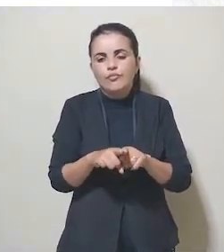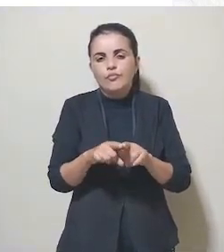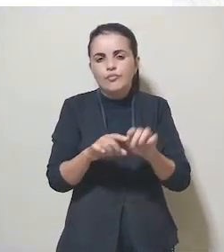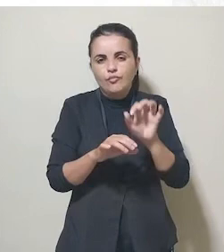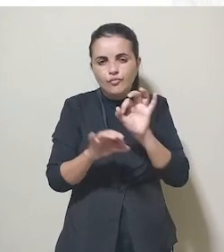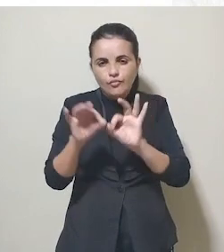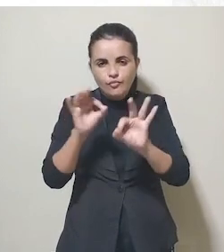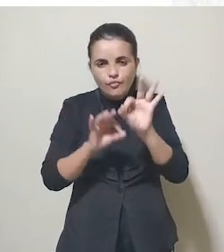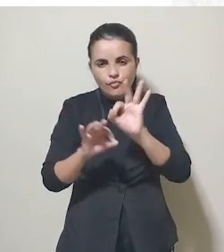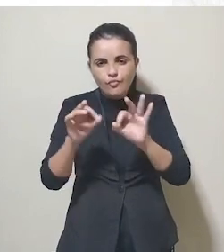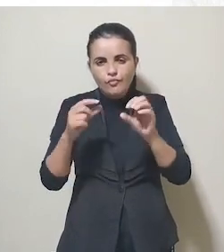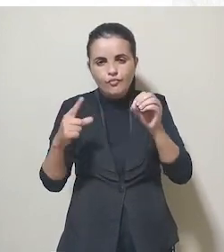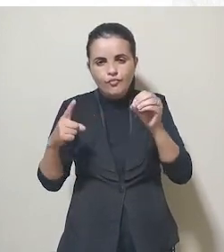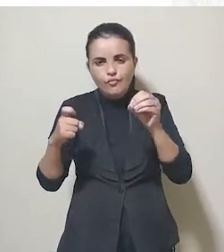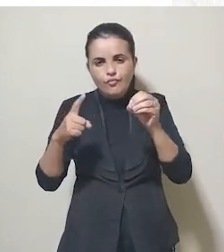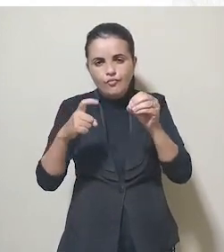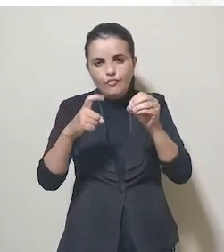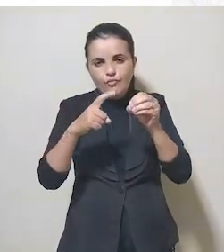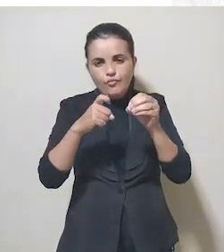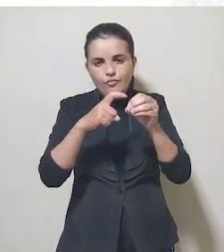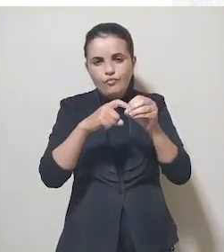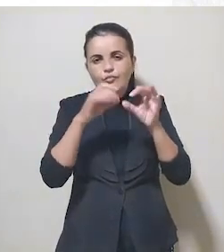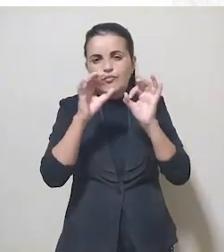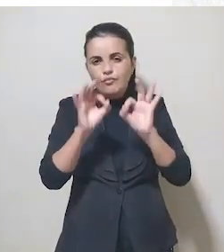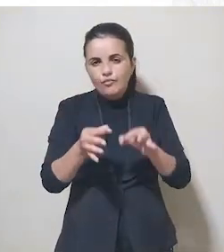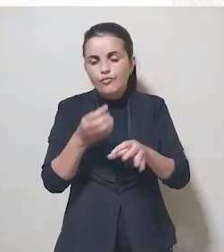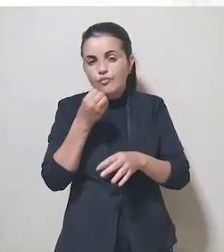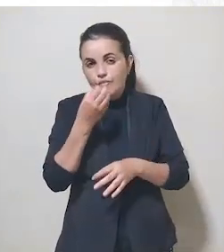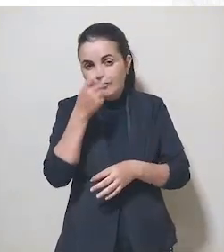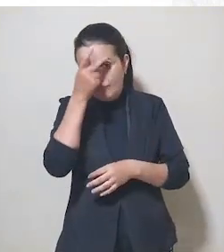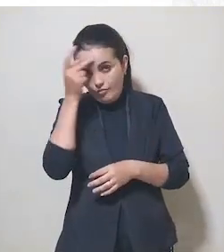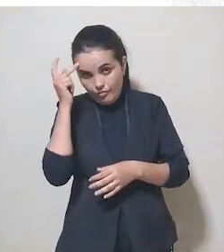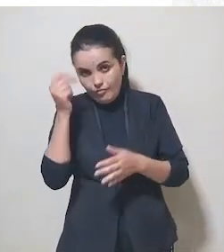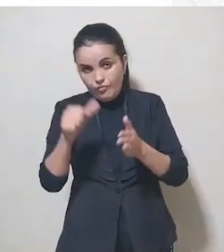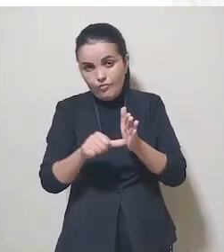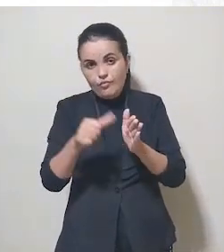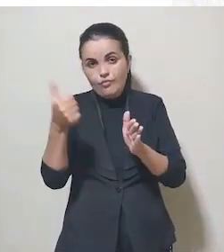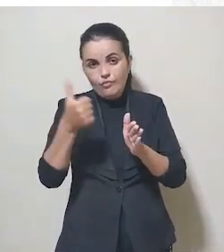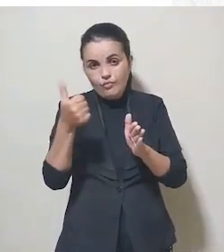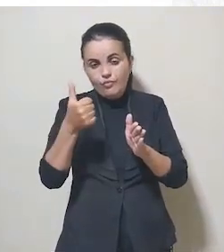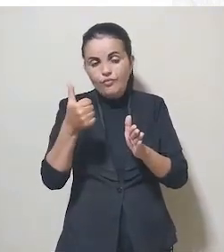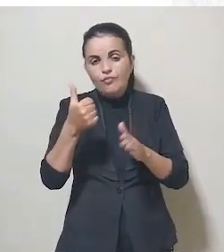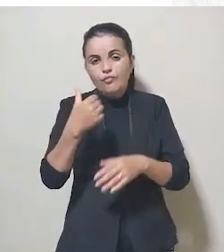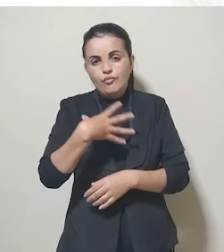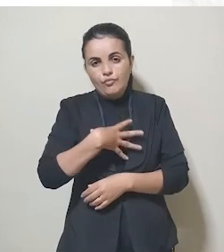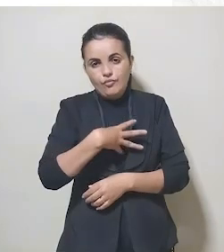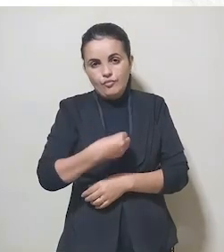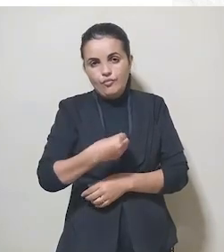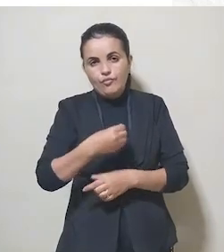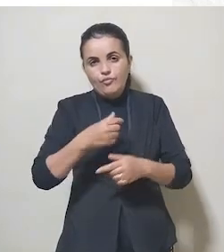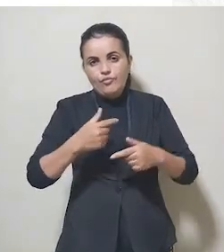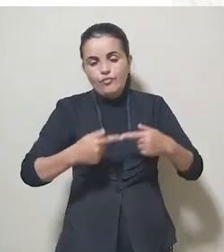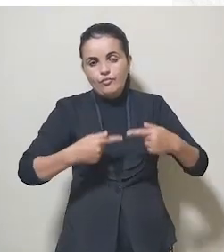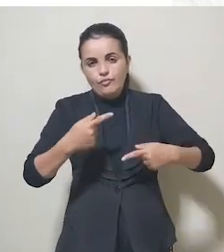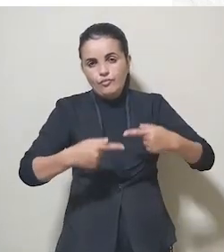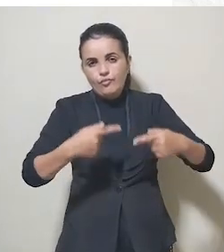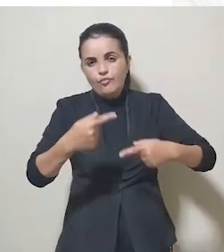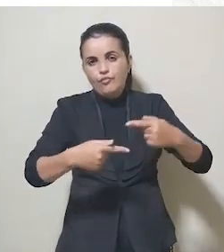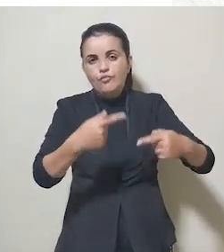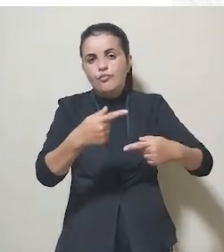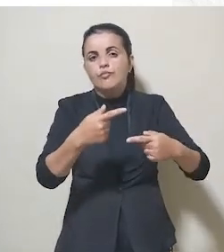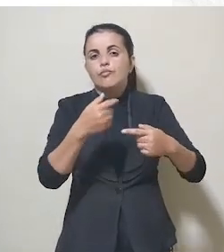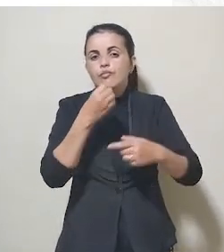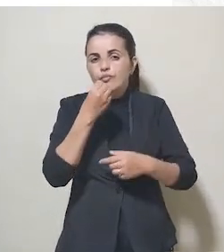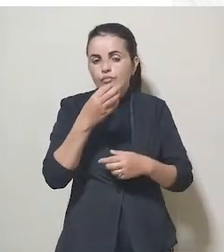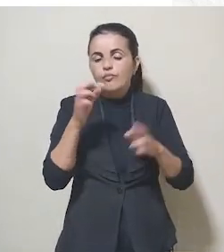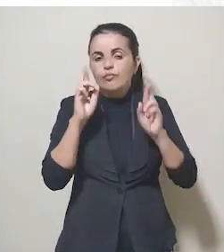a estrutura de um espermatozoide, certo? Então pessoal, essa é a primeira aula sobre reprodução humana foi isso, espero que vocês tenham gostado. E